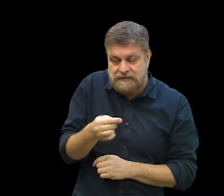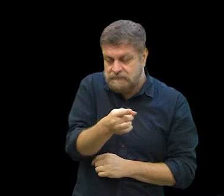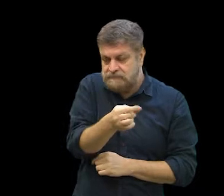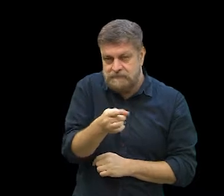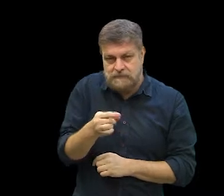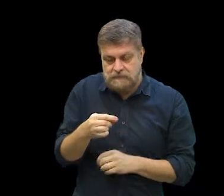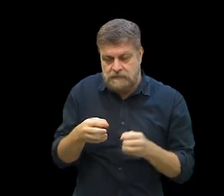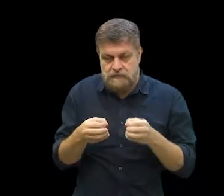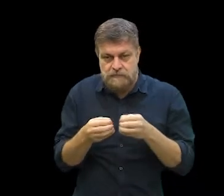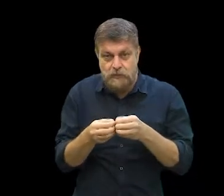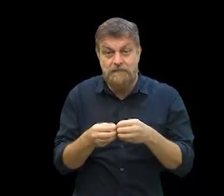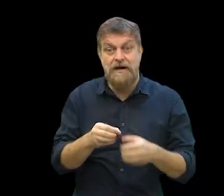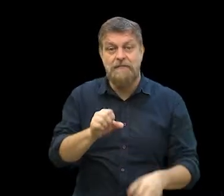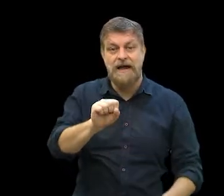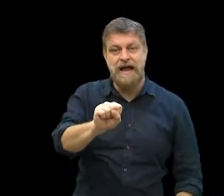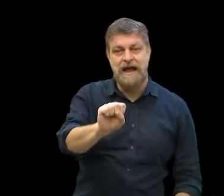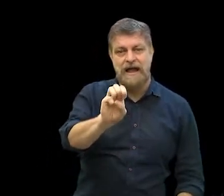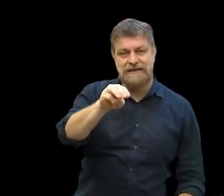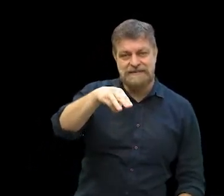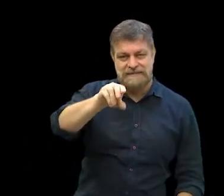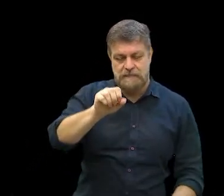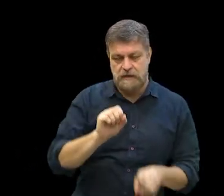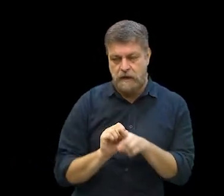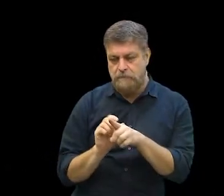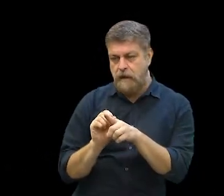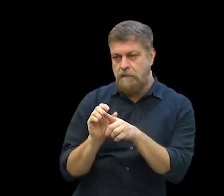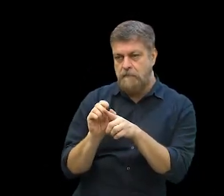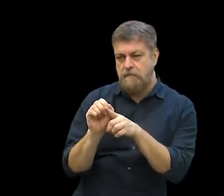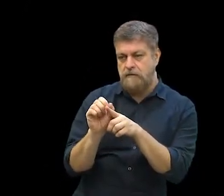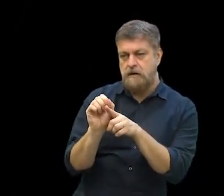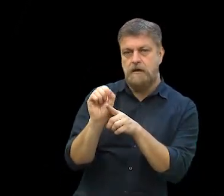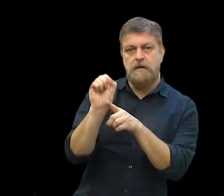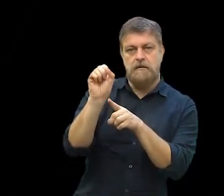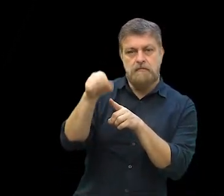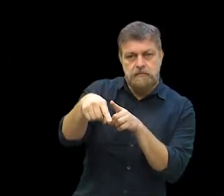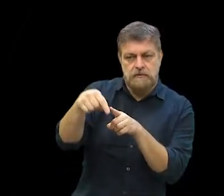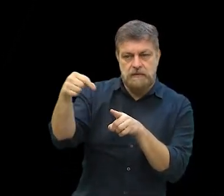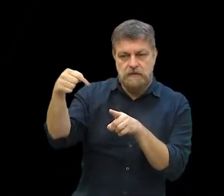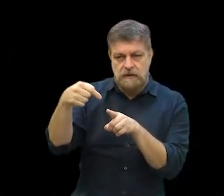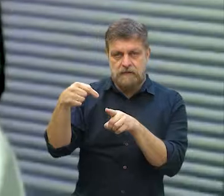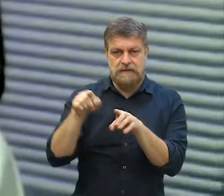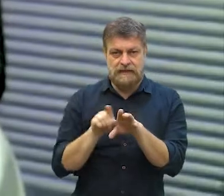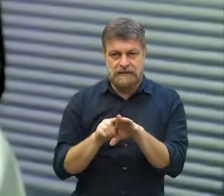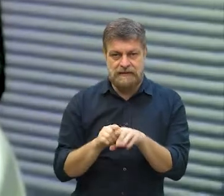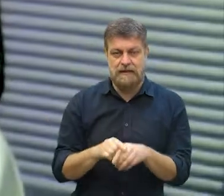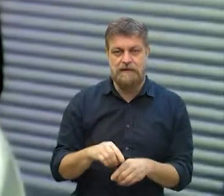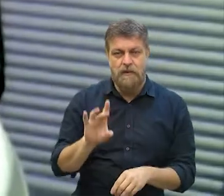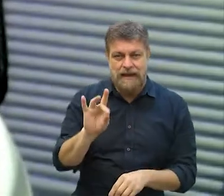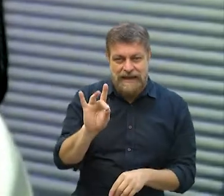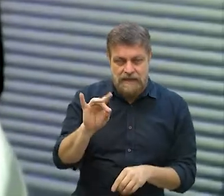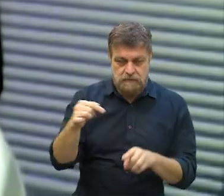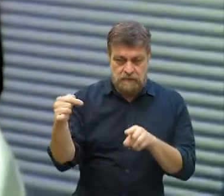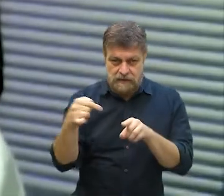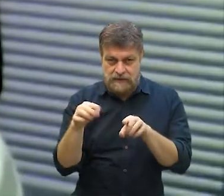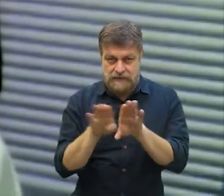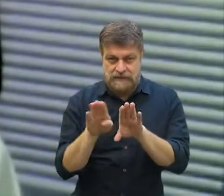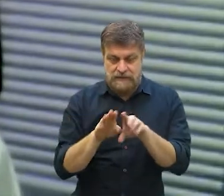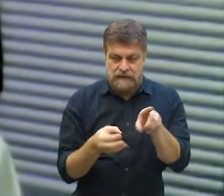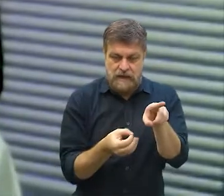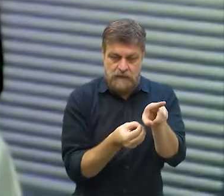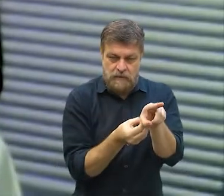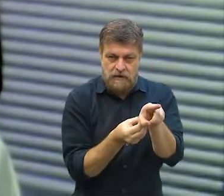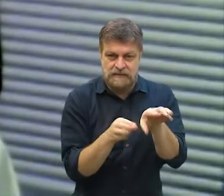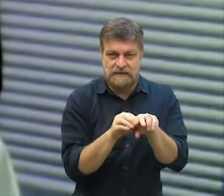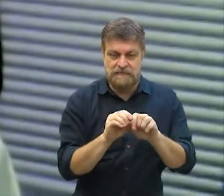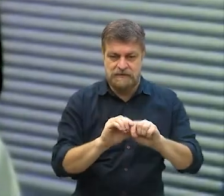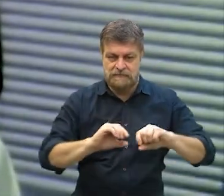do testículo para fazer o sêmen, aquele líquido que é emitido na ejaculação. Então, uma parte daquele líquido vem da próstata, uma parte